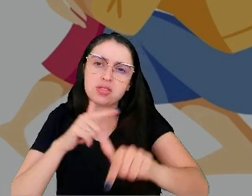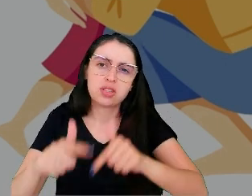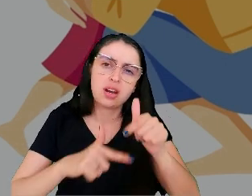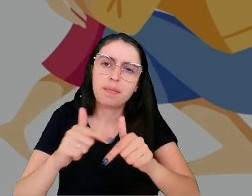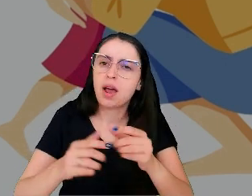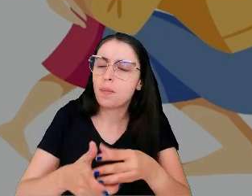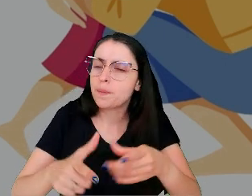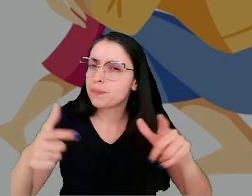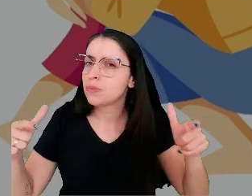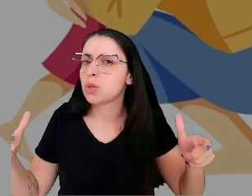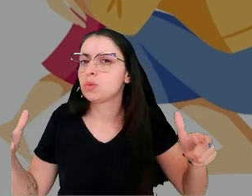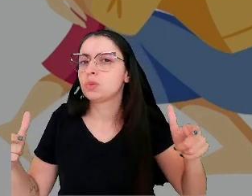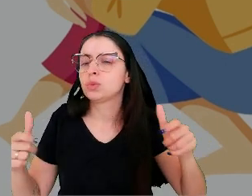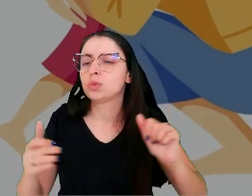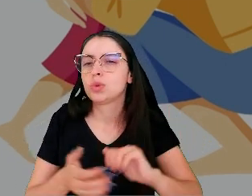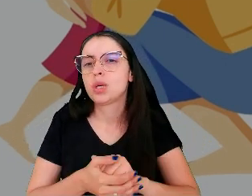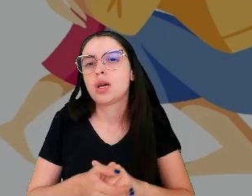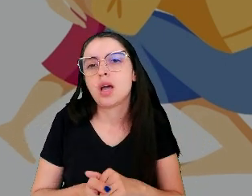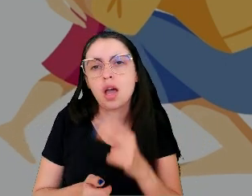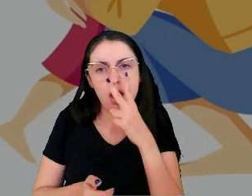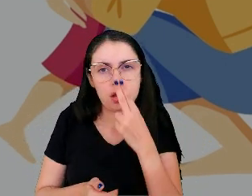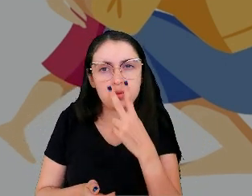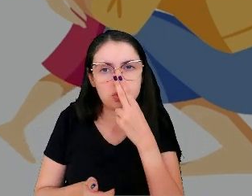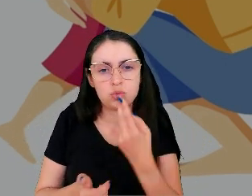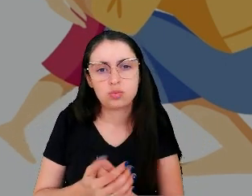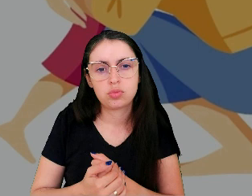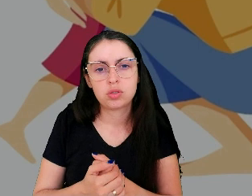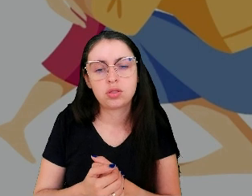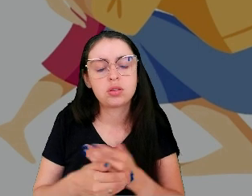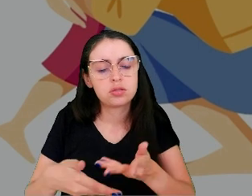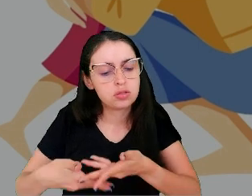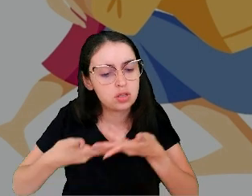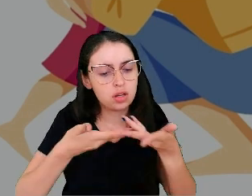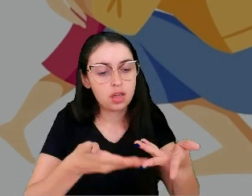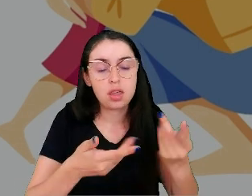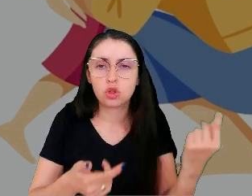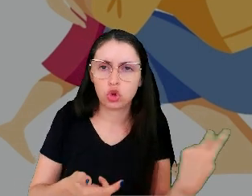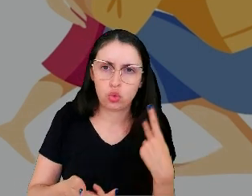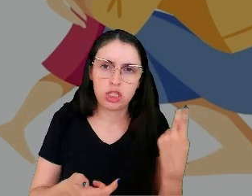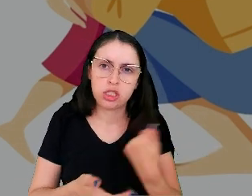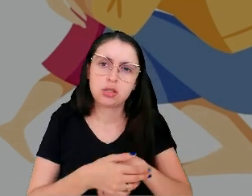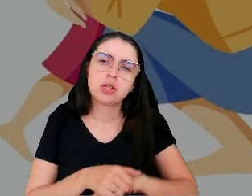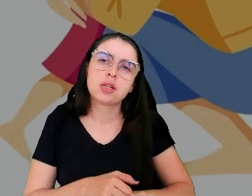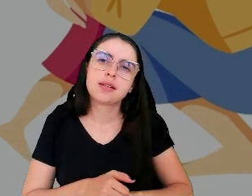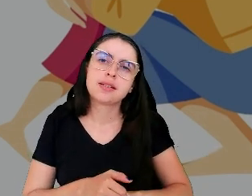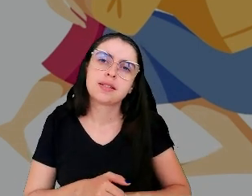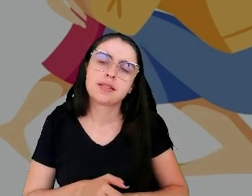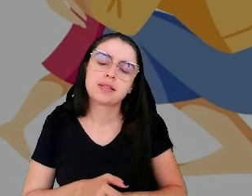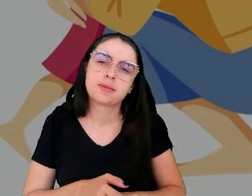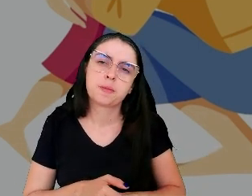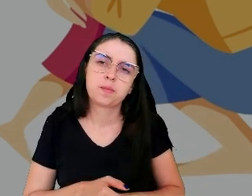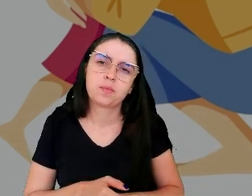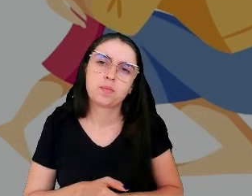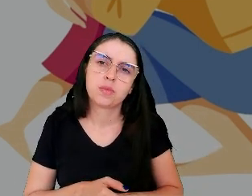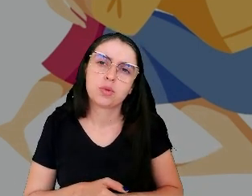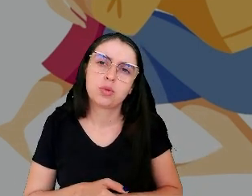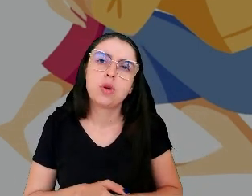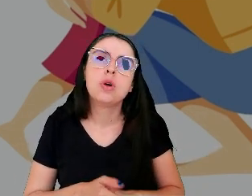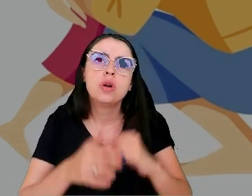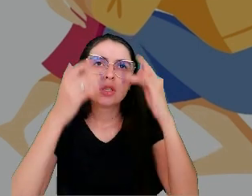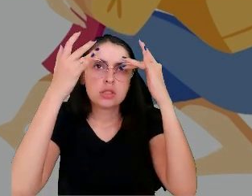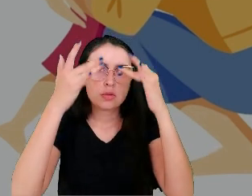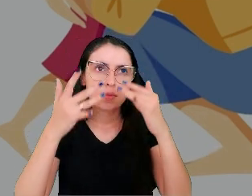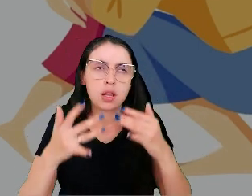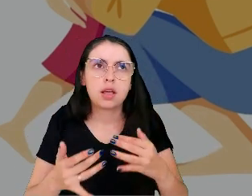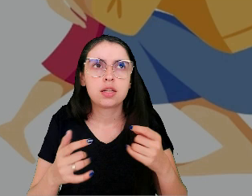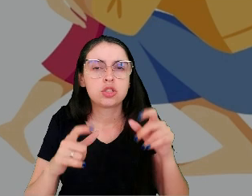muitos, entendeu? Então, eu acho que a gente queria colaborar, eu e André um pouco também com o